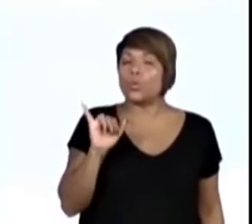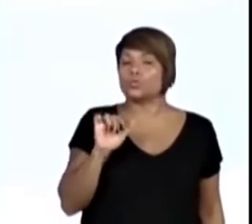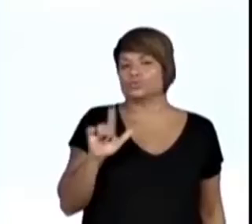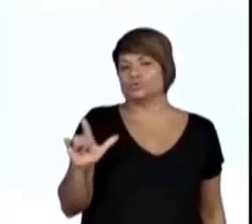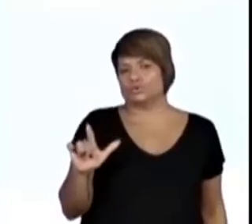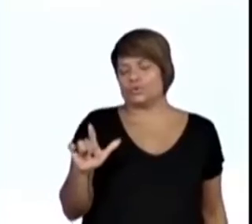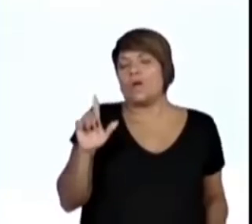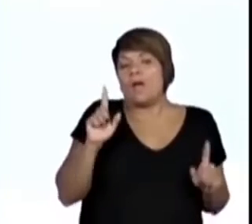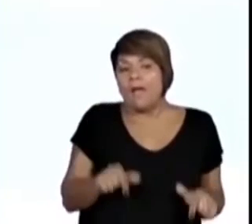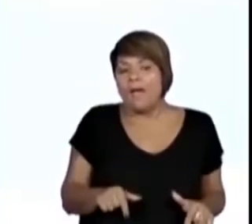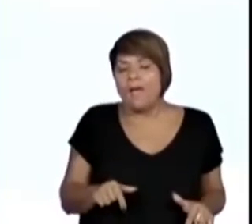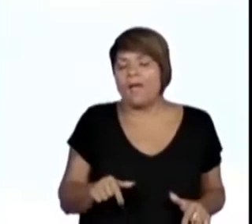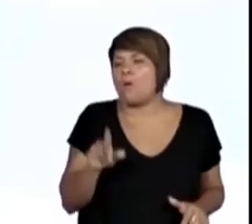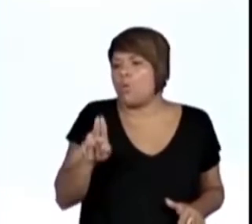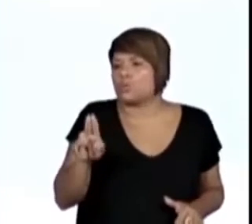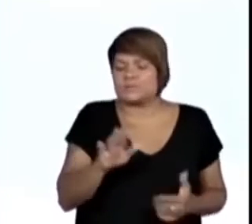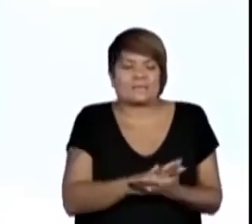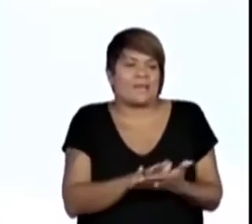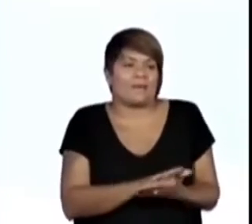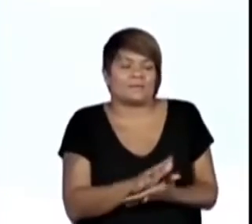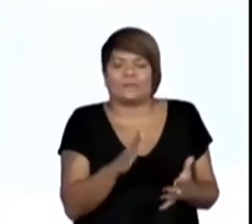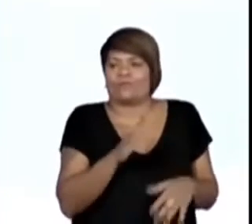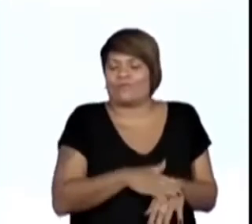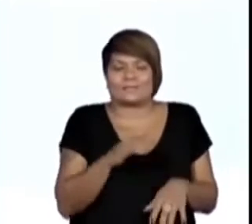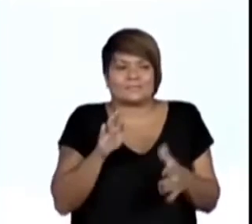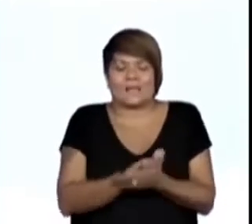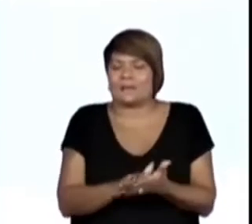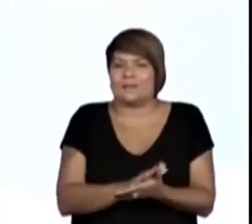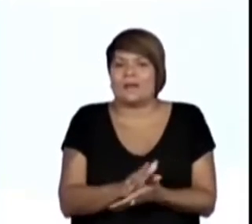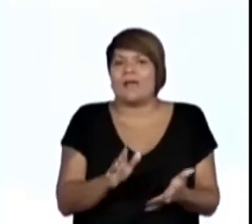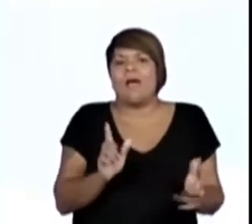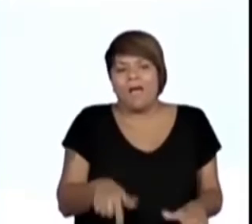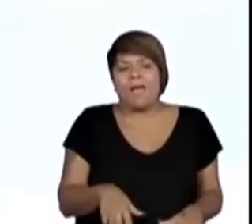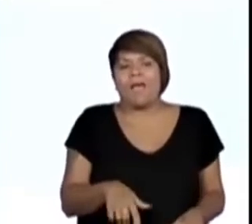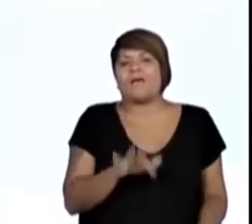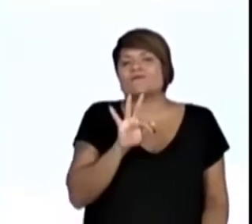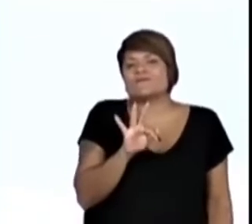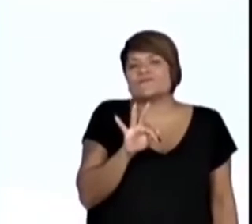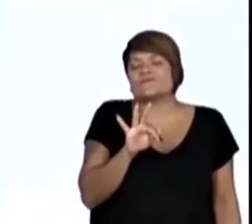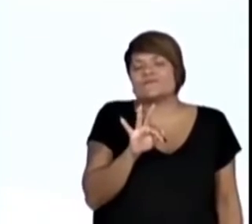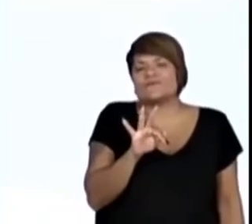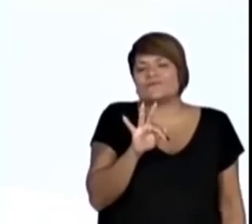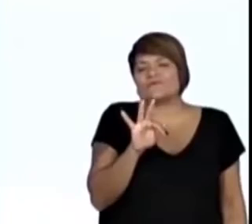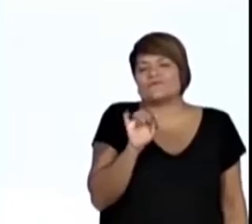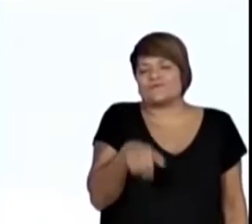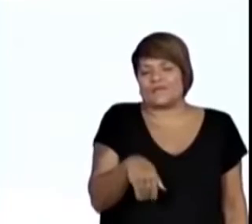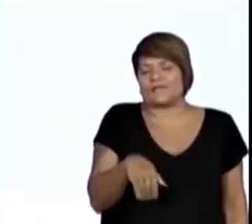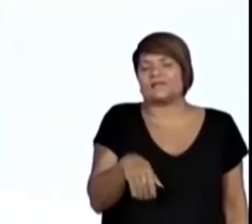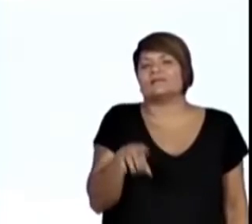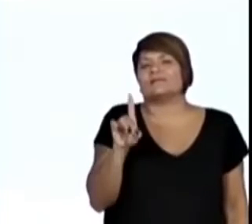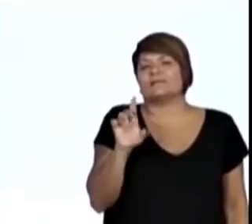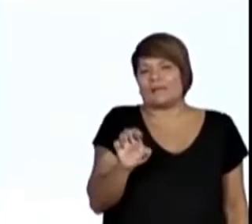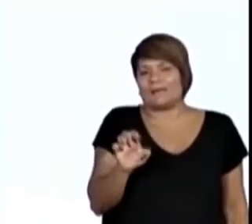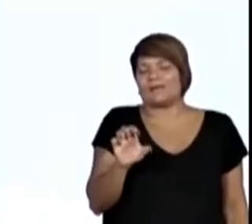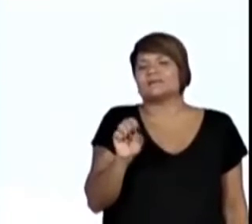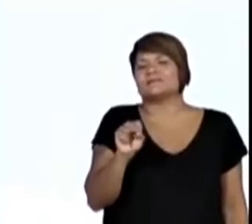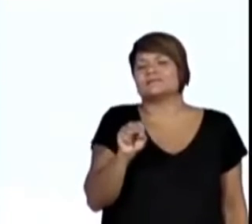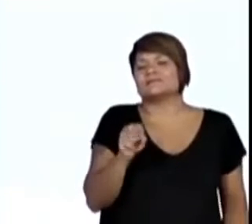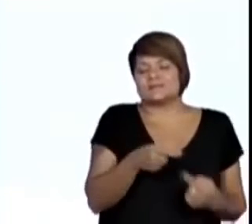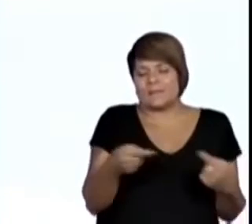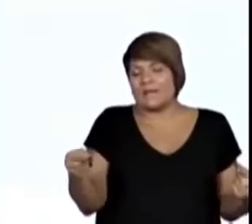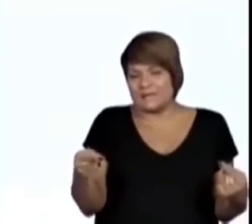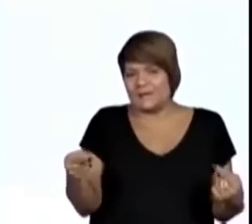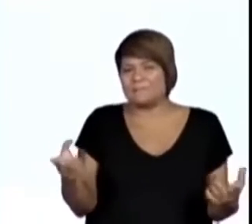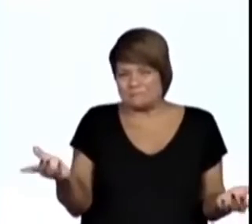descanso, dia de descanso, o fim de semana, que a gente costuma dizer, sábado e domingo no nosso caso, né? Nas